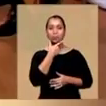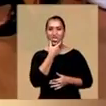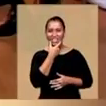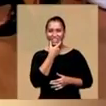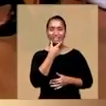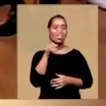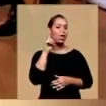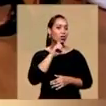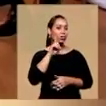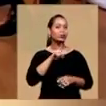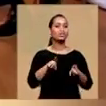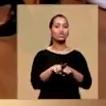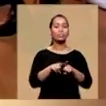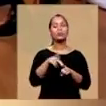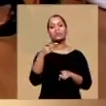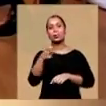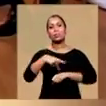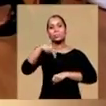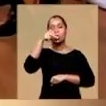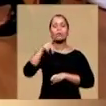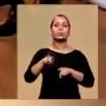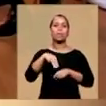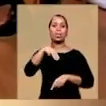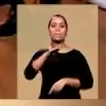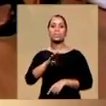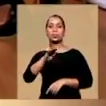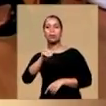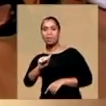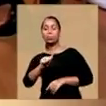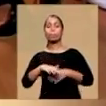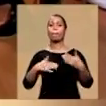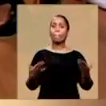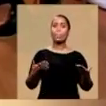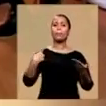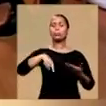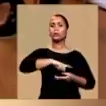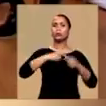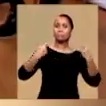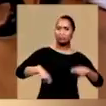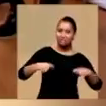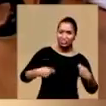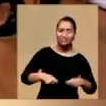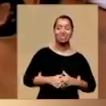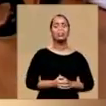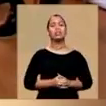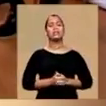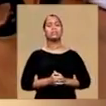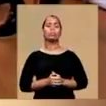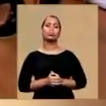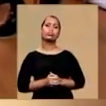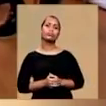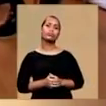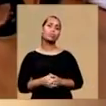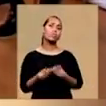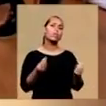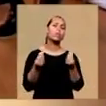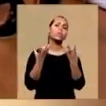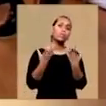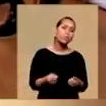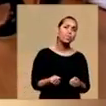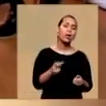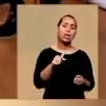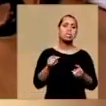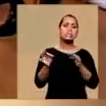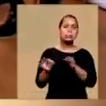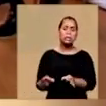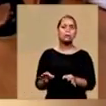Também teve um tempo que se falou muito na pós, depois no MBA. A gente precisa disso mesmo? Como é que eu decido se